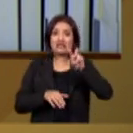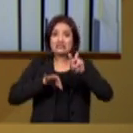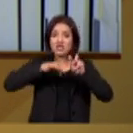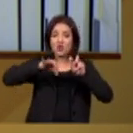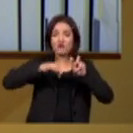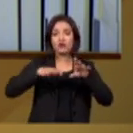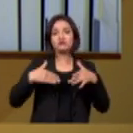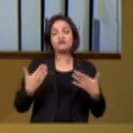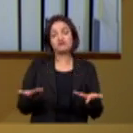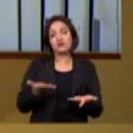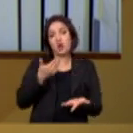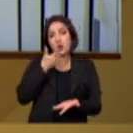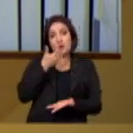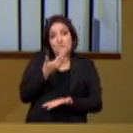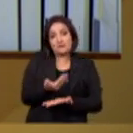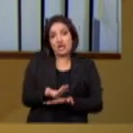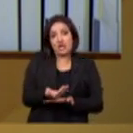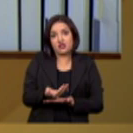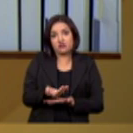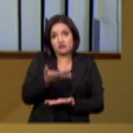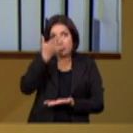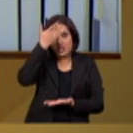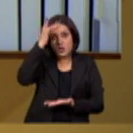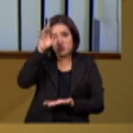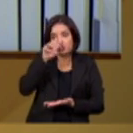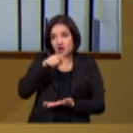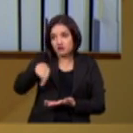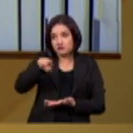em suma não sei